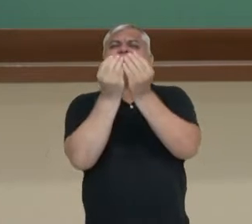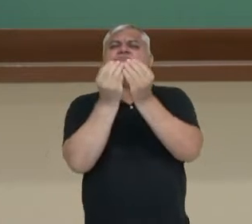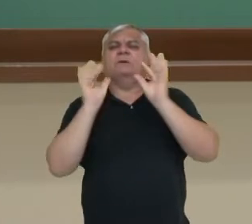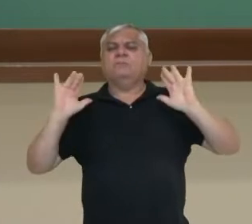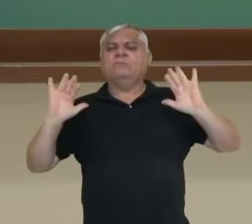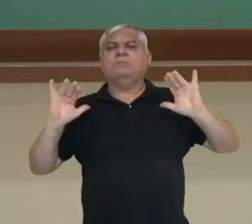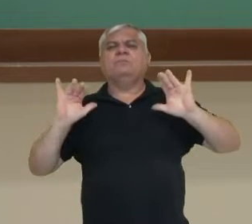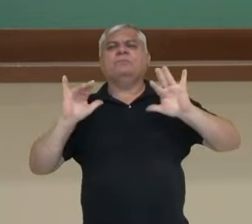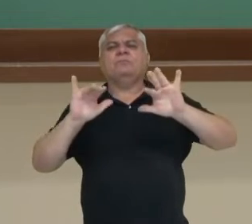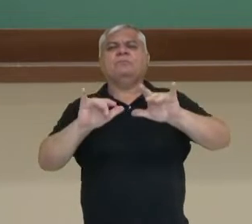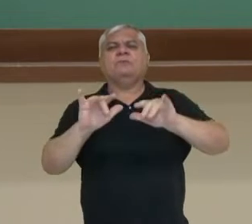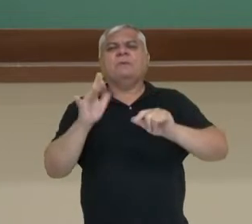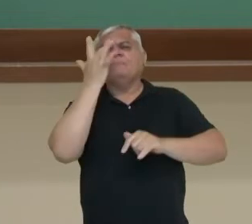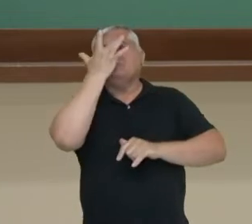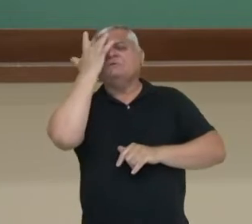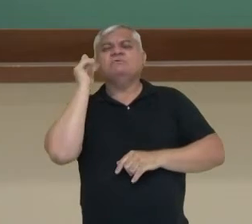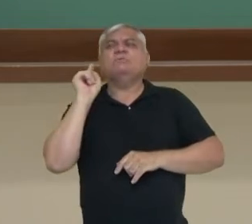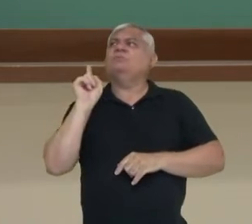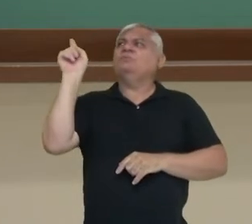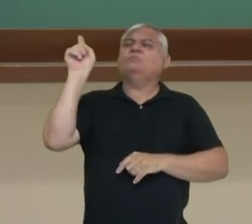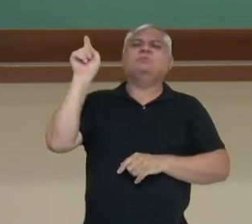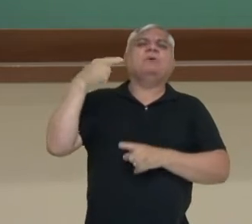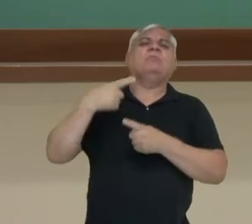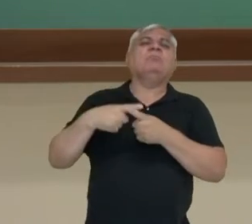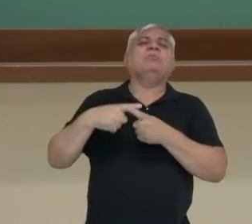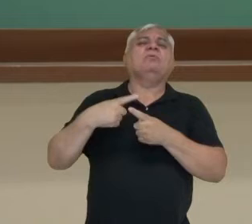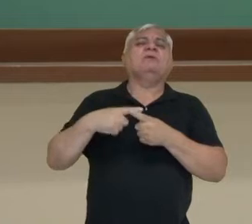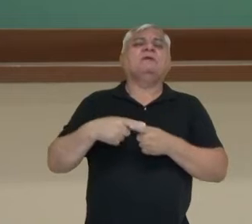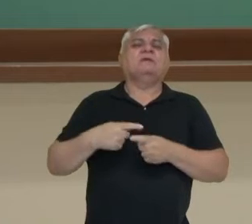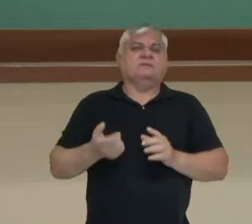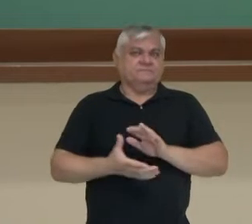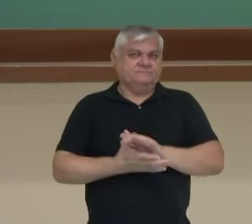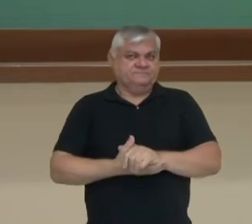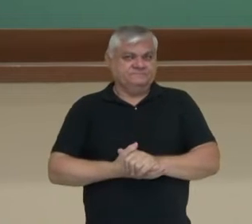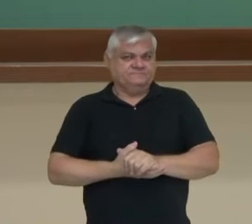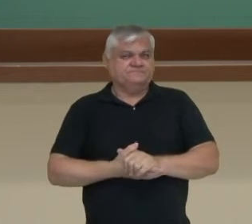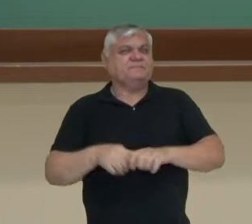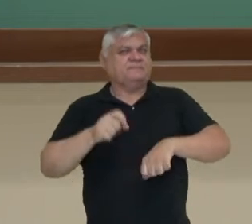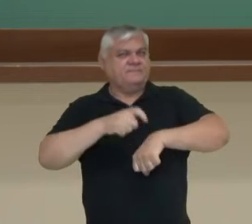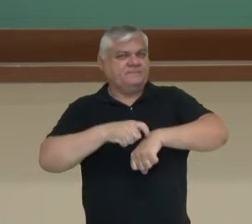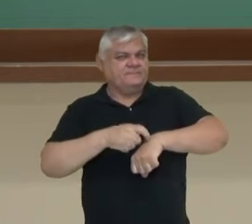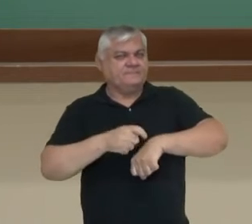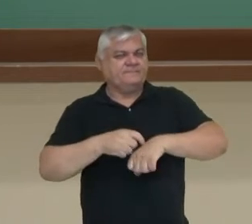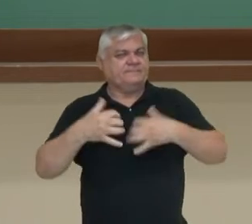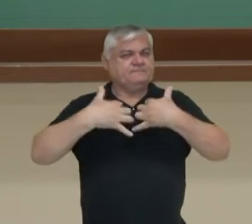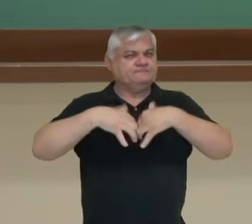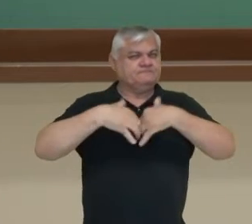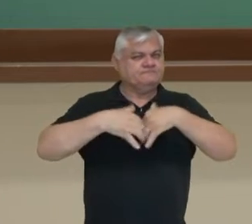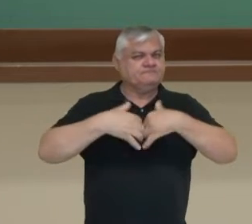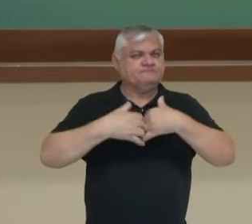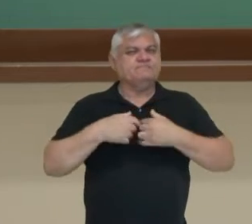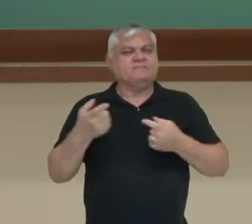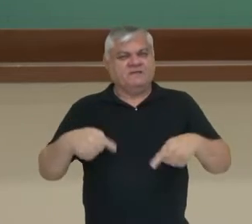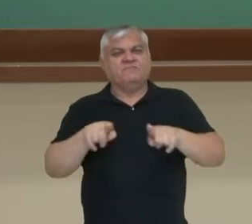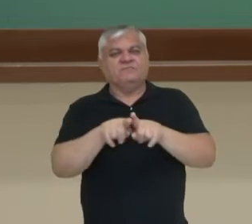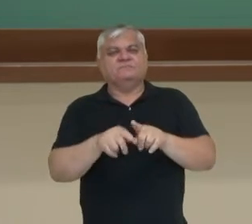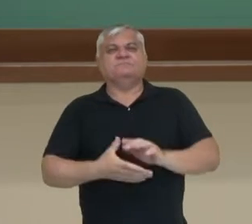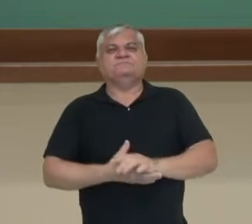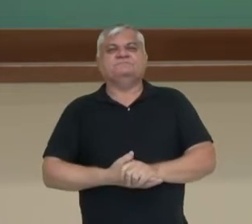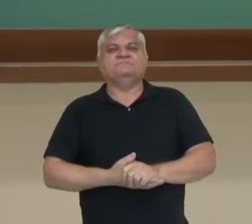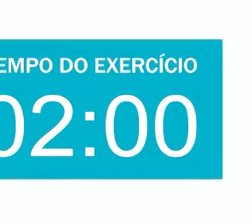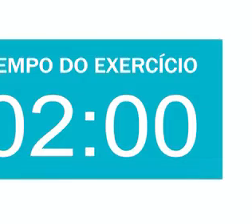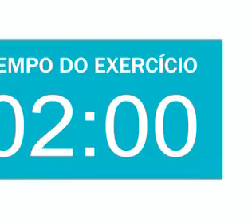pessoas e o que ele representou para o regime militar? Vocês vão ter um tempinho aí para pensar e eu já retorno.